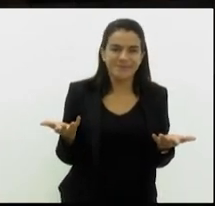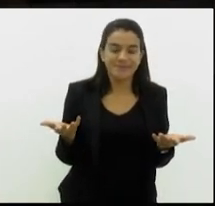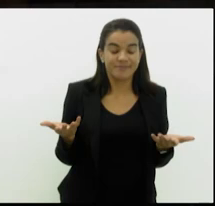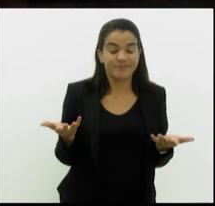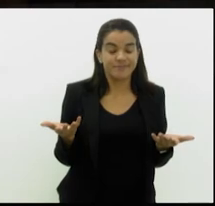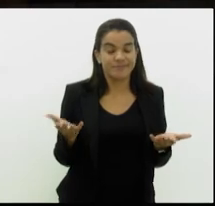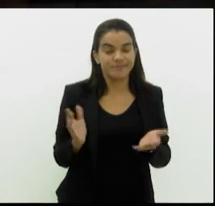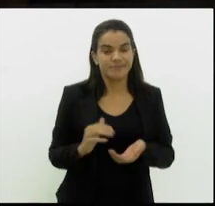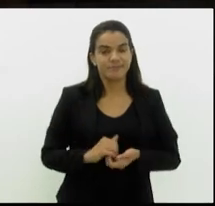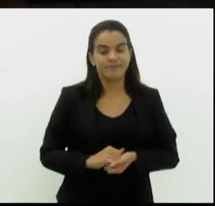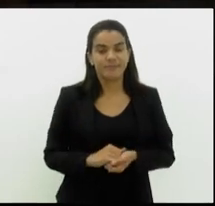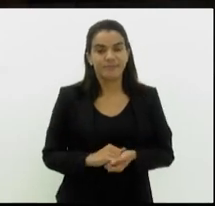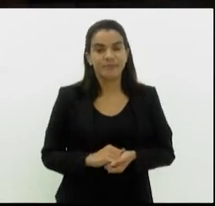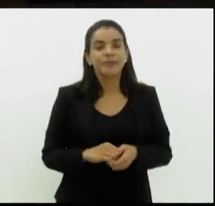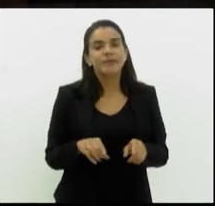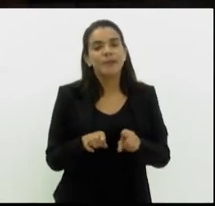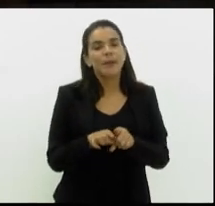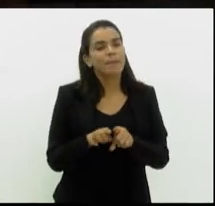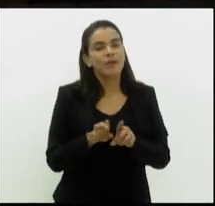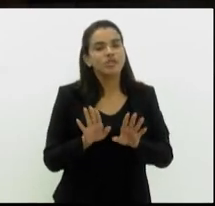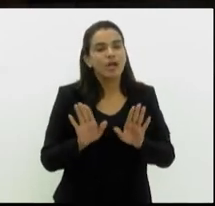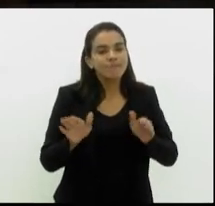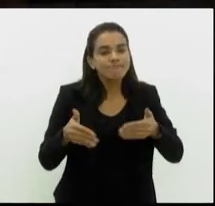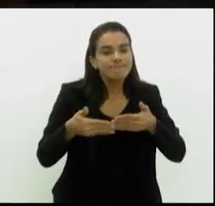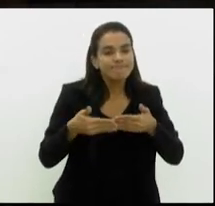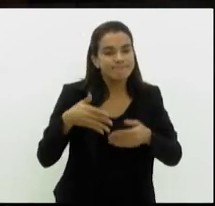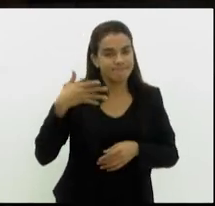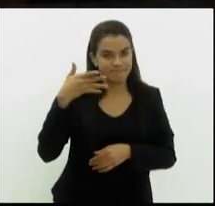Bom, e por último, senhor presidente,